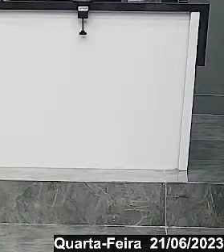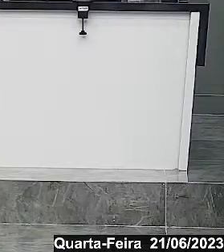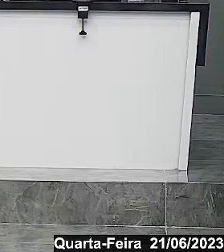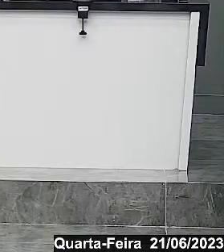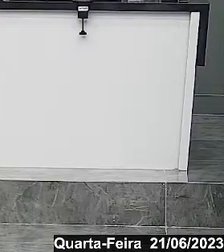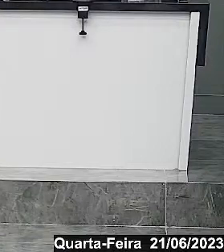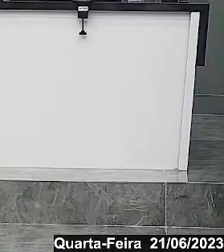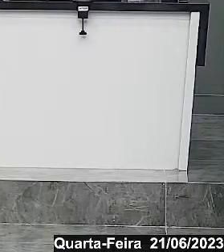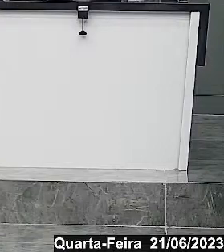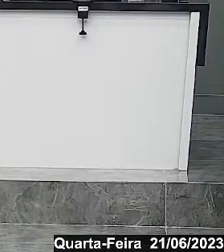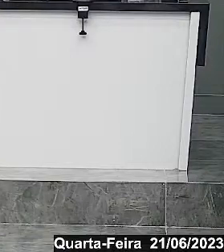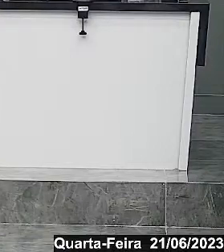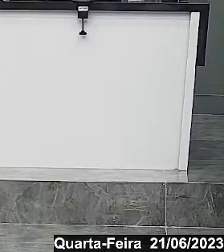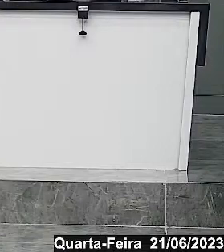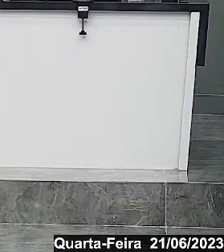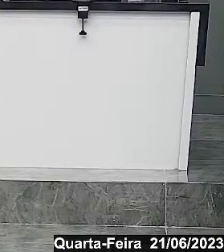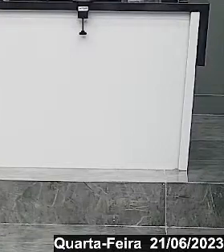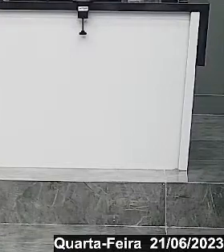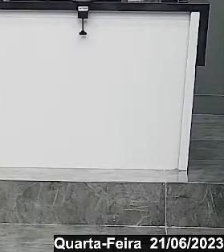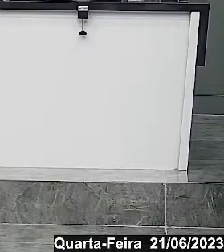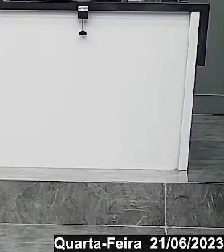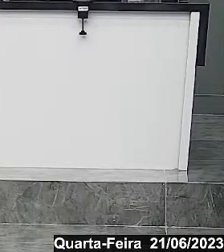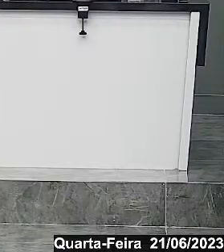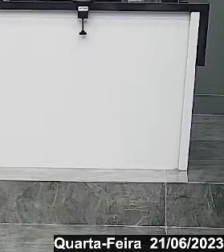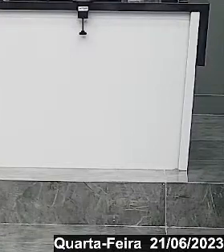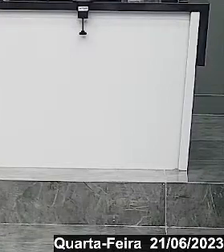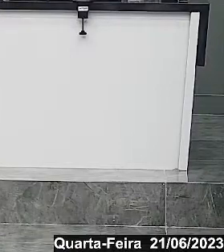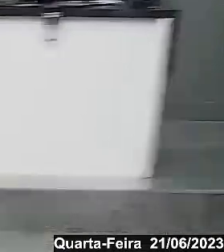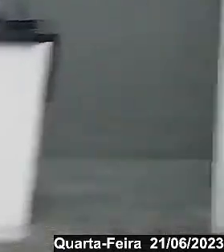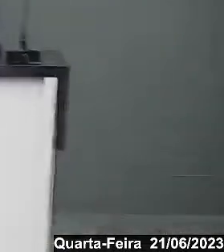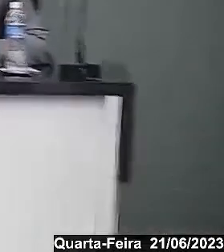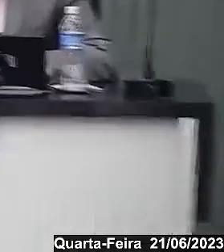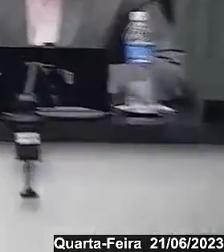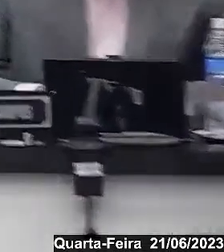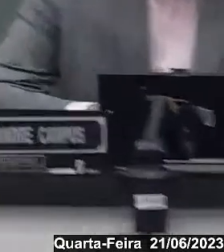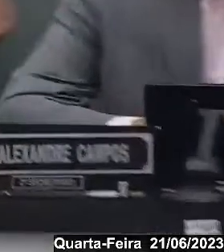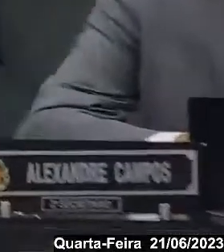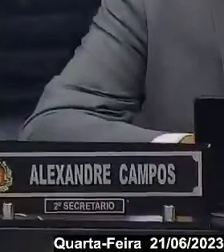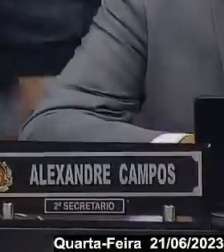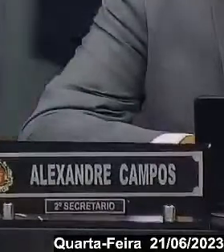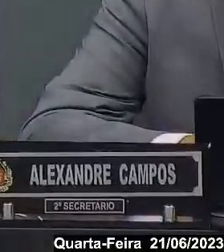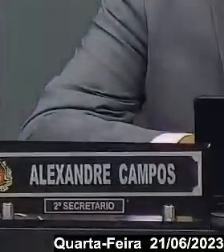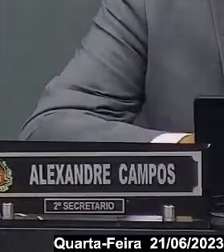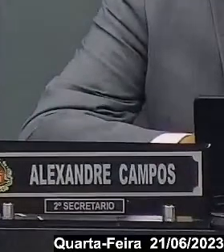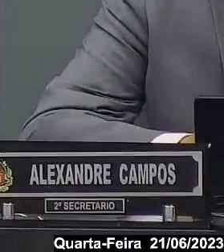Mais uma vez, bom dia a todos aí. Que Deus abençoe. Ata da